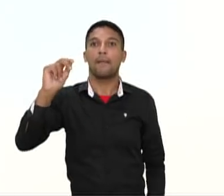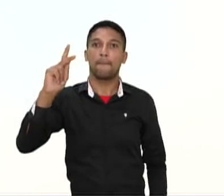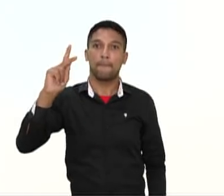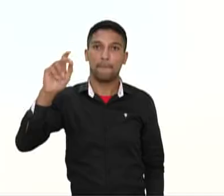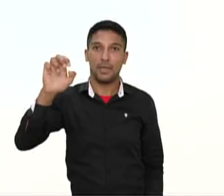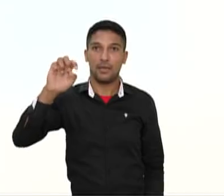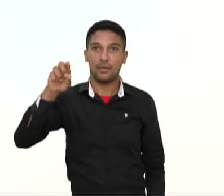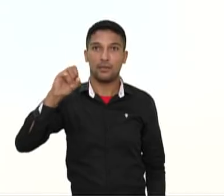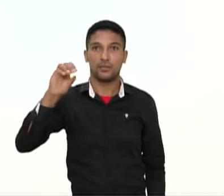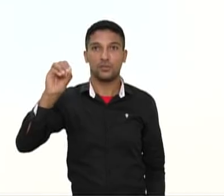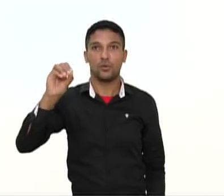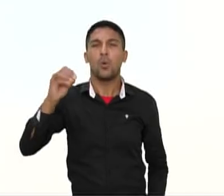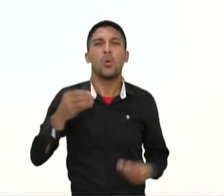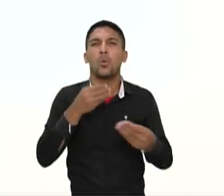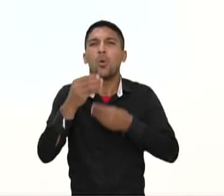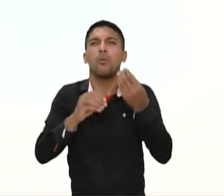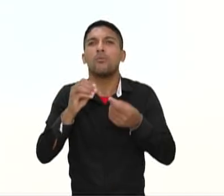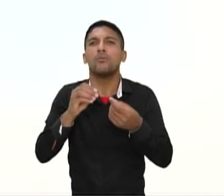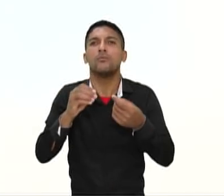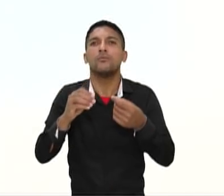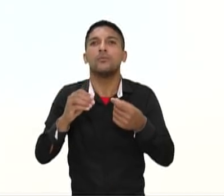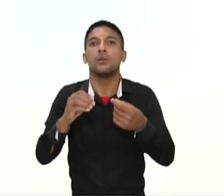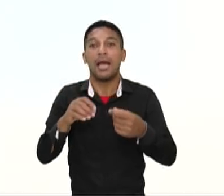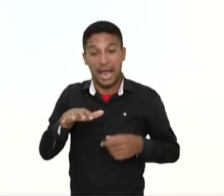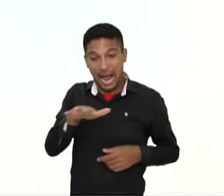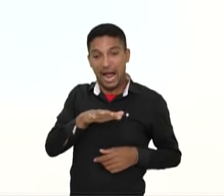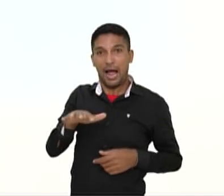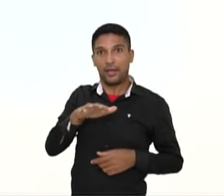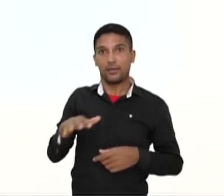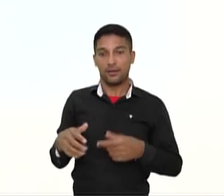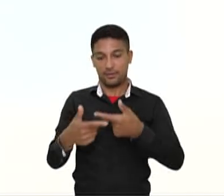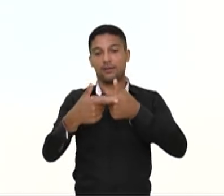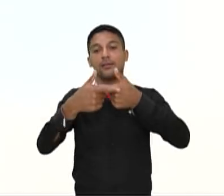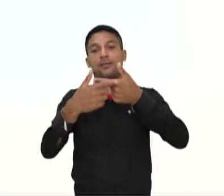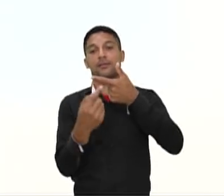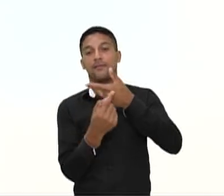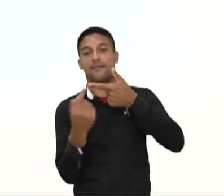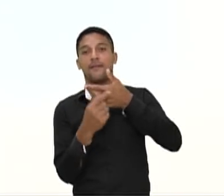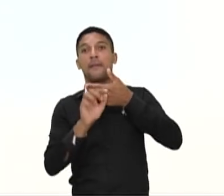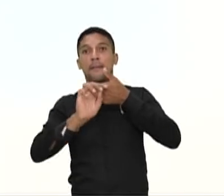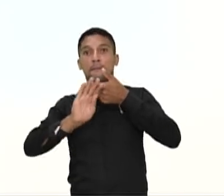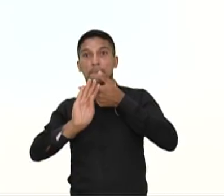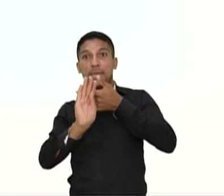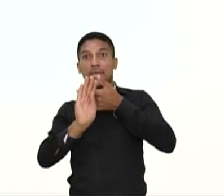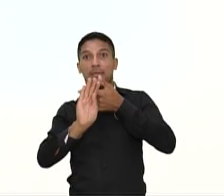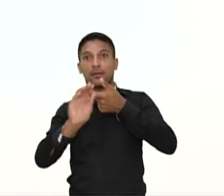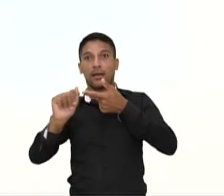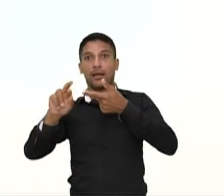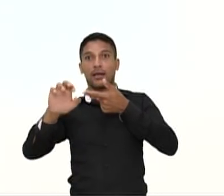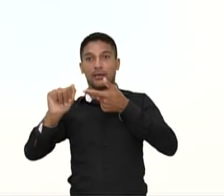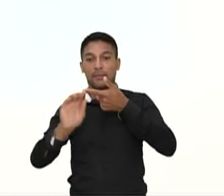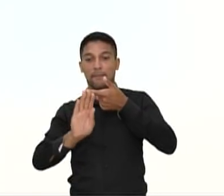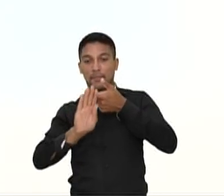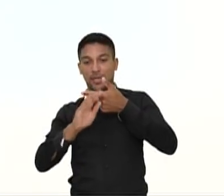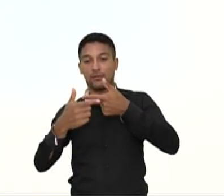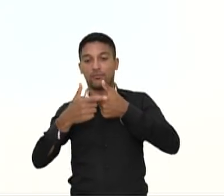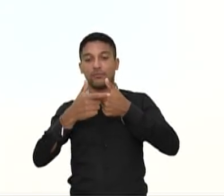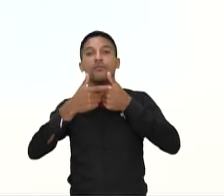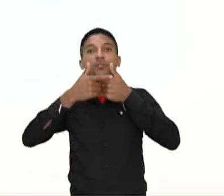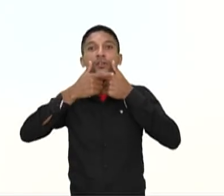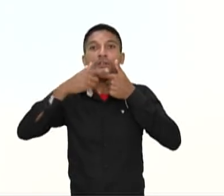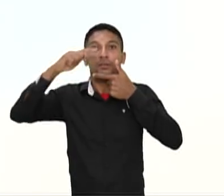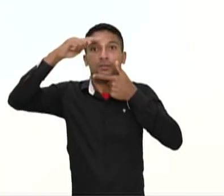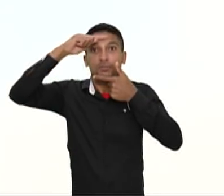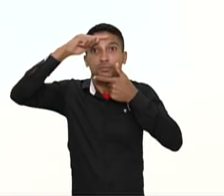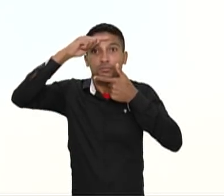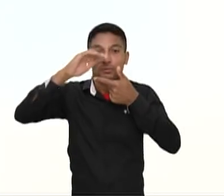ele precisa das 2 bases. A base de baixo, que é o Bzão, lembram? E a de cima, que é o Bzinho. Então, você soma as 2